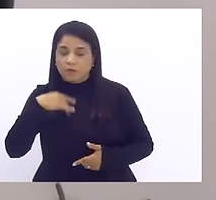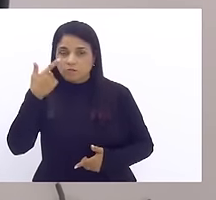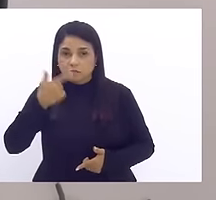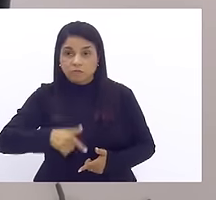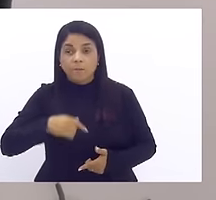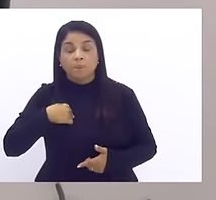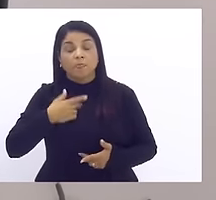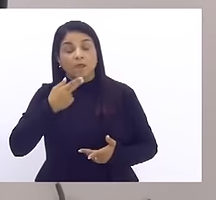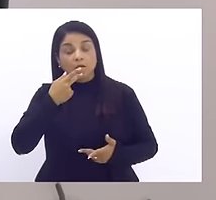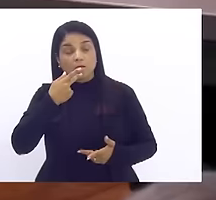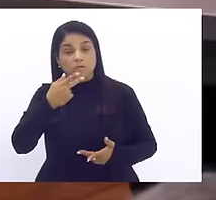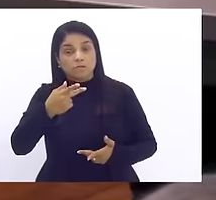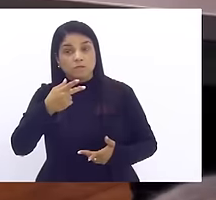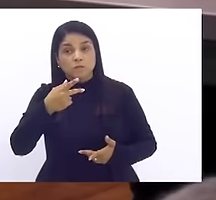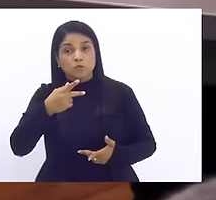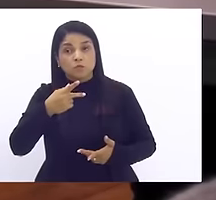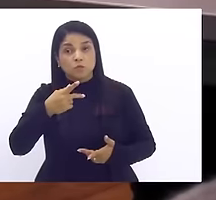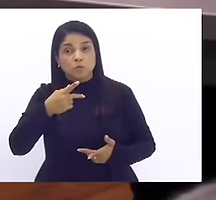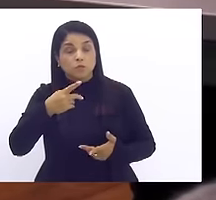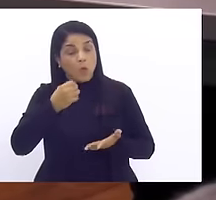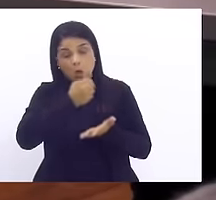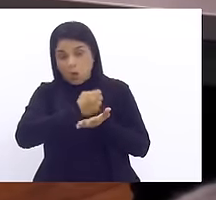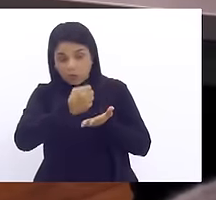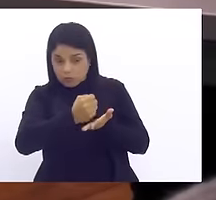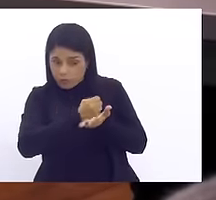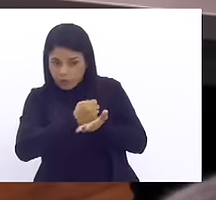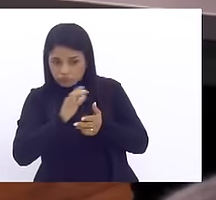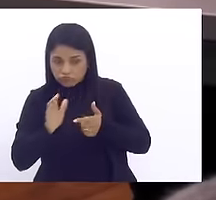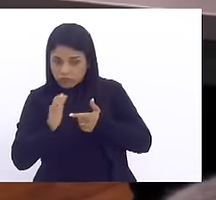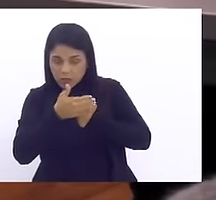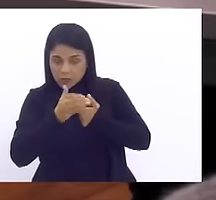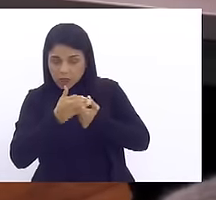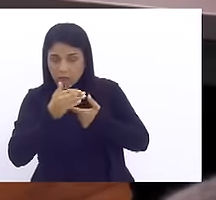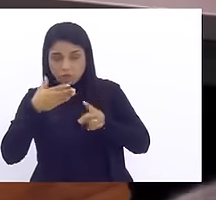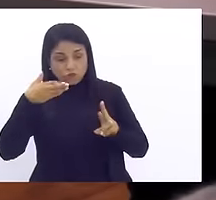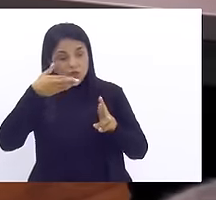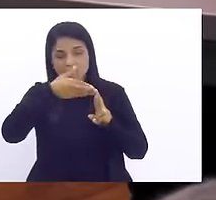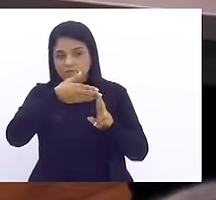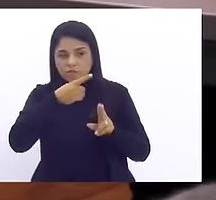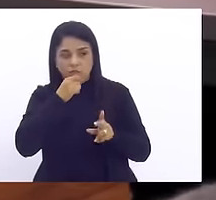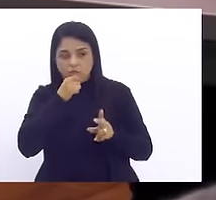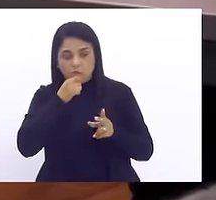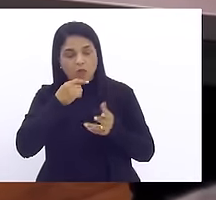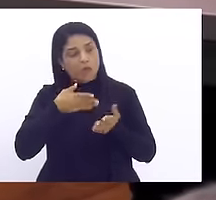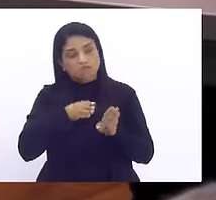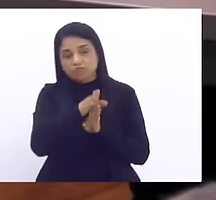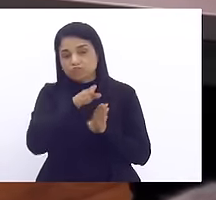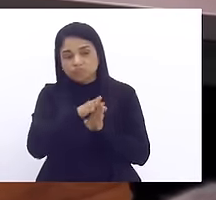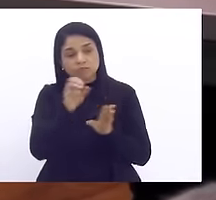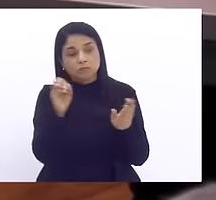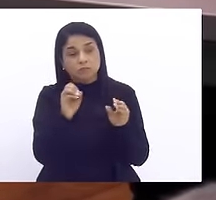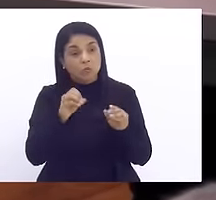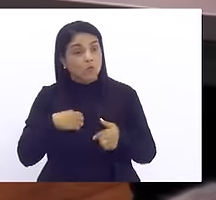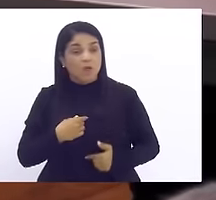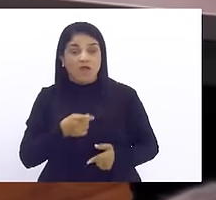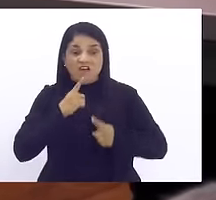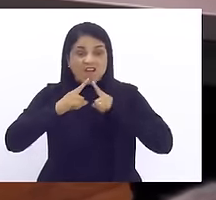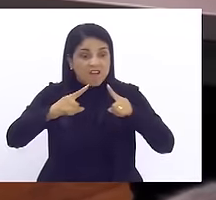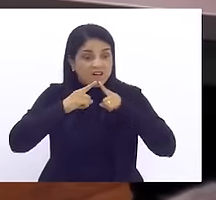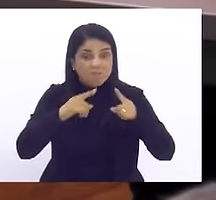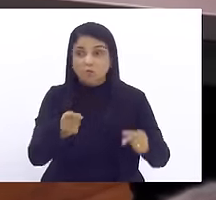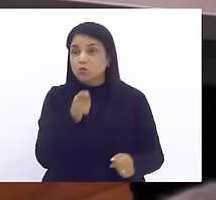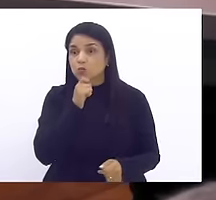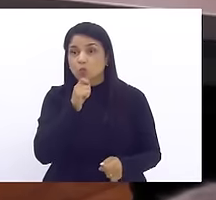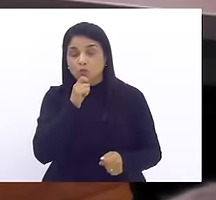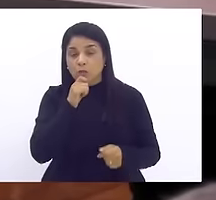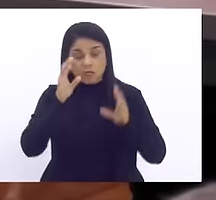é o seguinte não há previsão contratual não há previsão no termo de referência não há essa recomendação e não a queixa não há